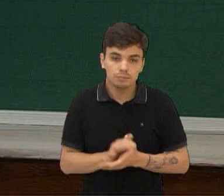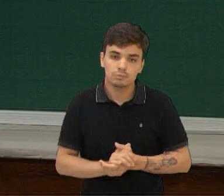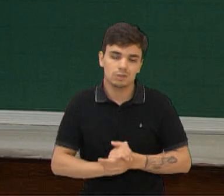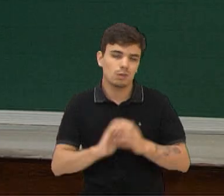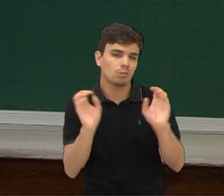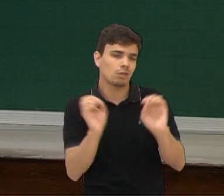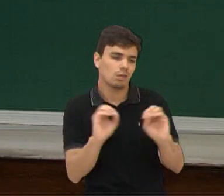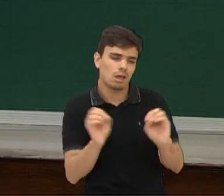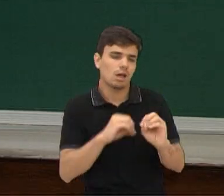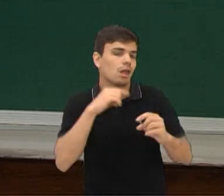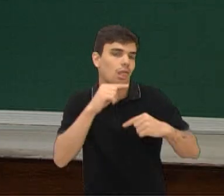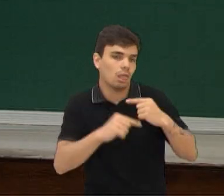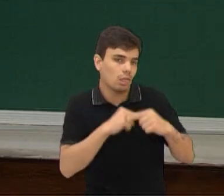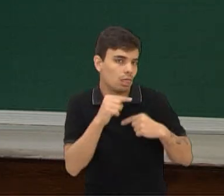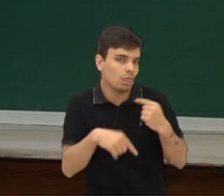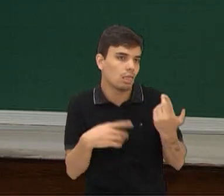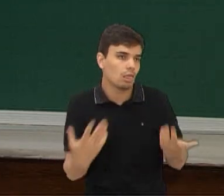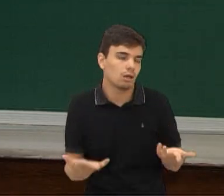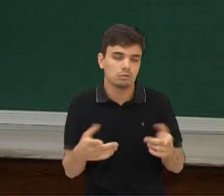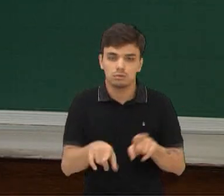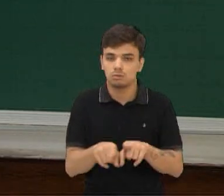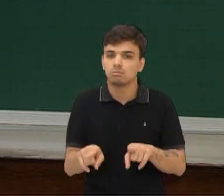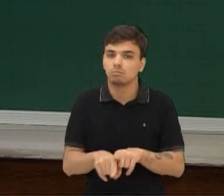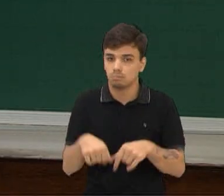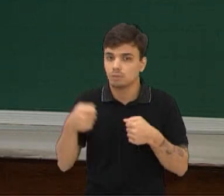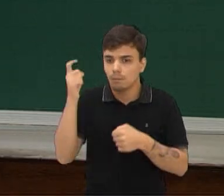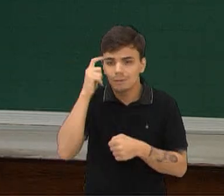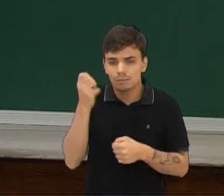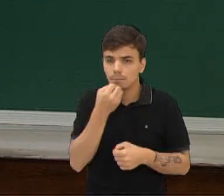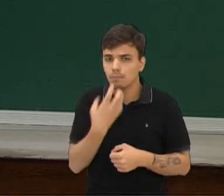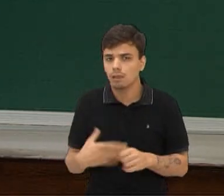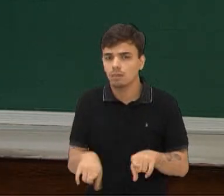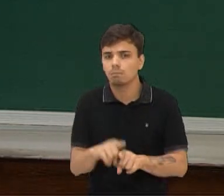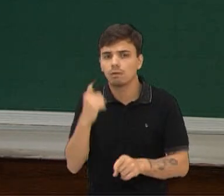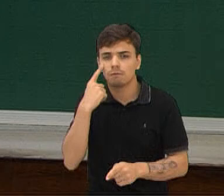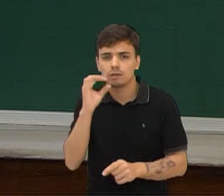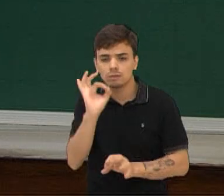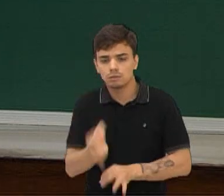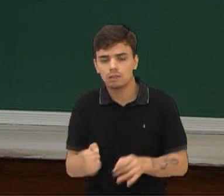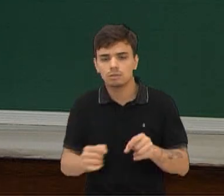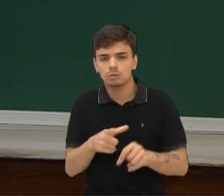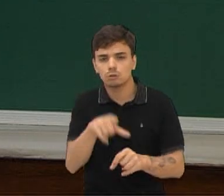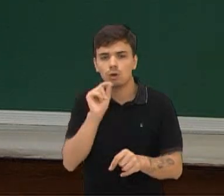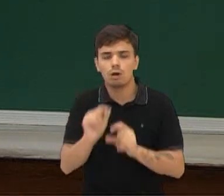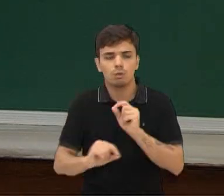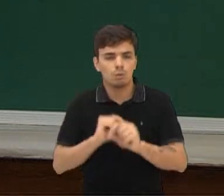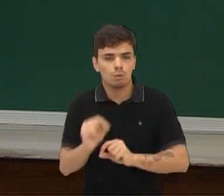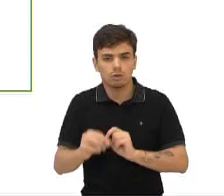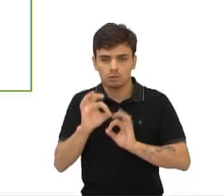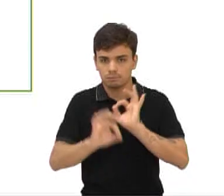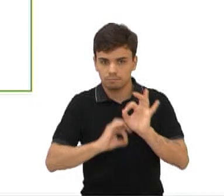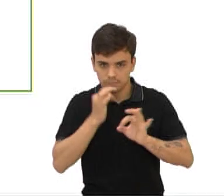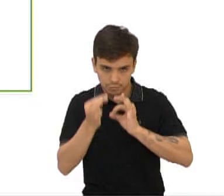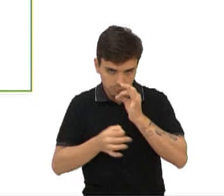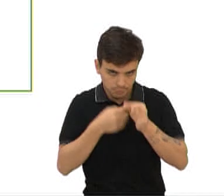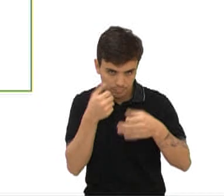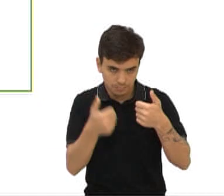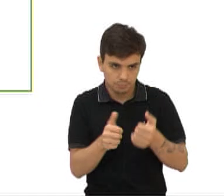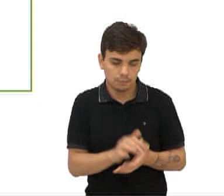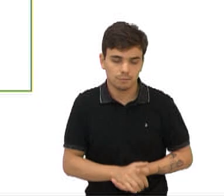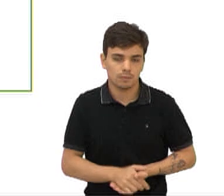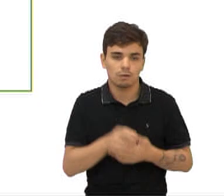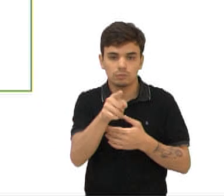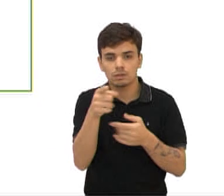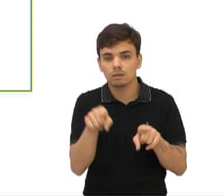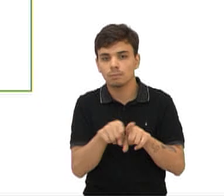de ficar enrolando, nada de... Não, pensa bem, vê aí direitinho, escolhe muito bem esses argumentos, tá? Você